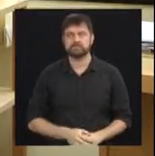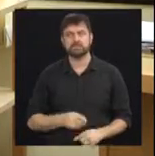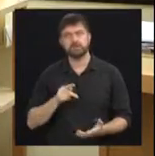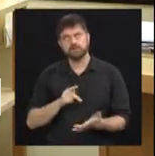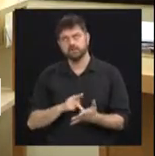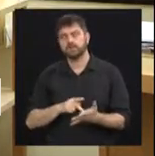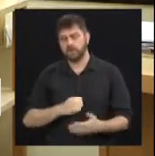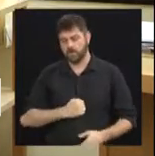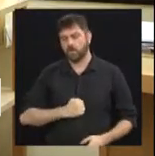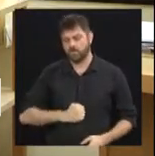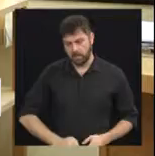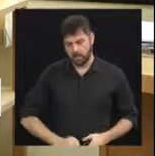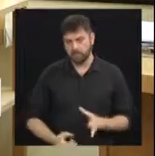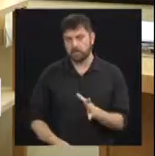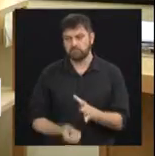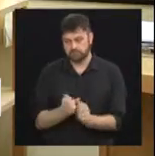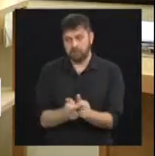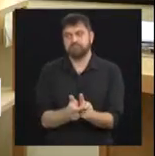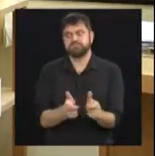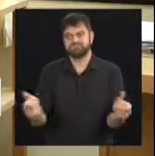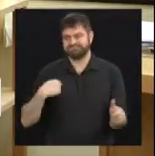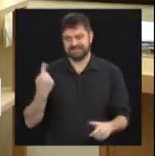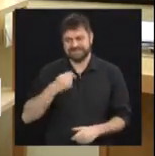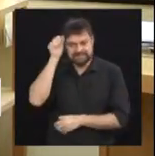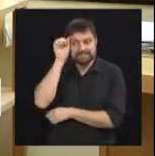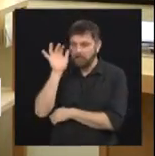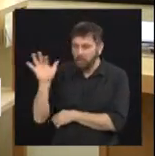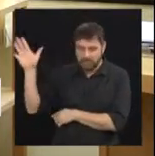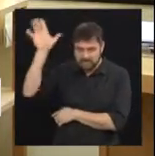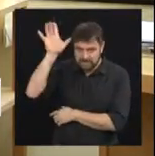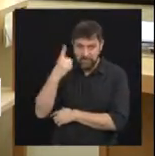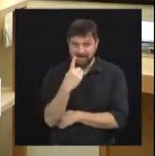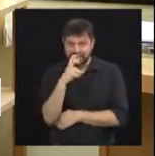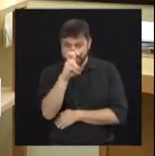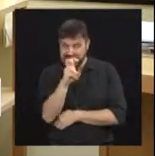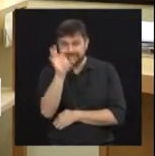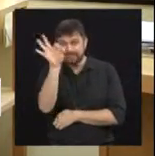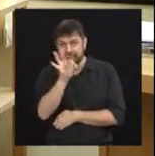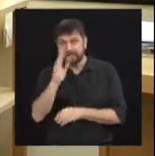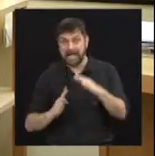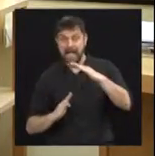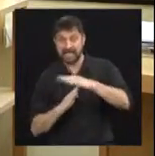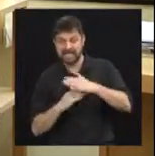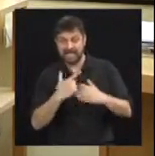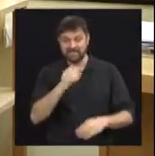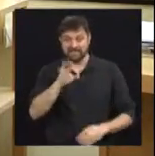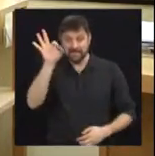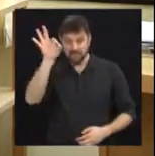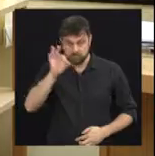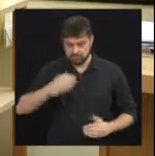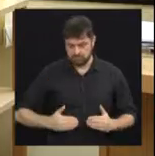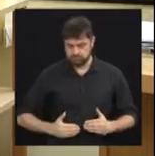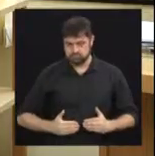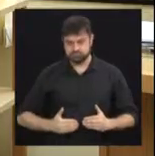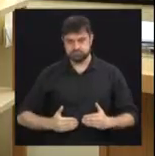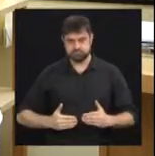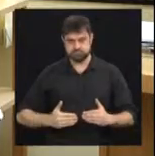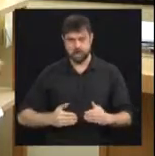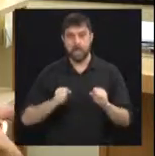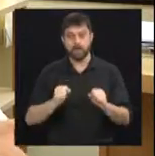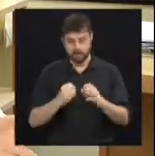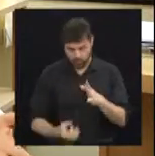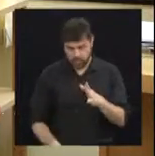um quadro muito mais frequente do que nós imaginamos. Cerca de 15 a 20% das gestações